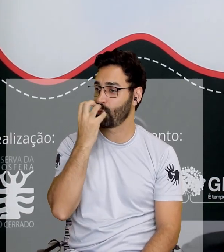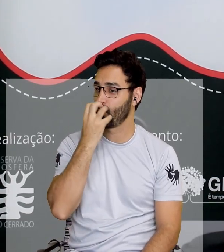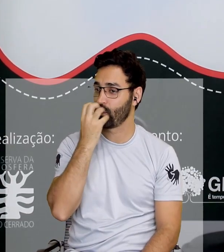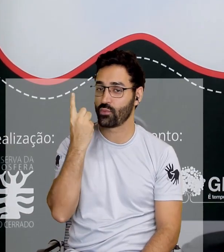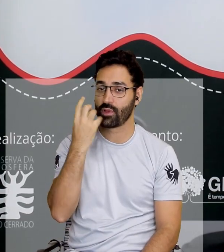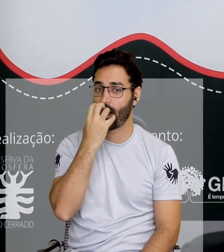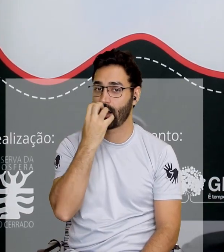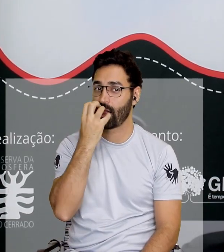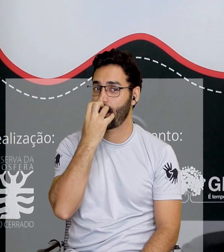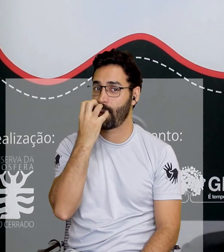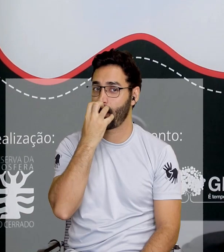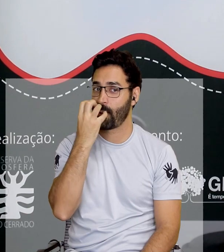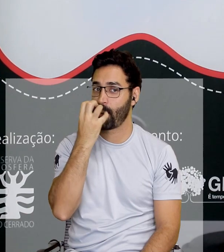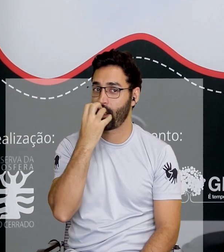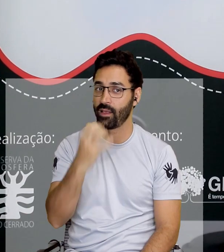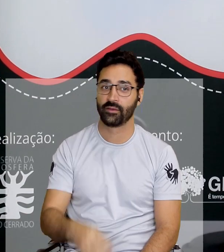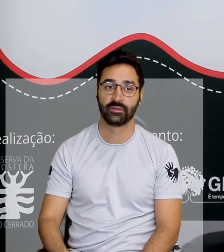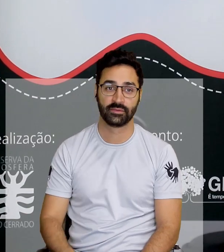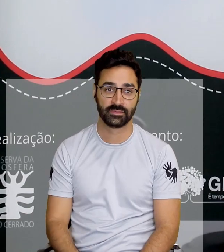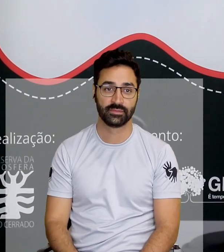cachorro.